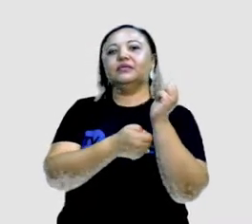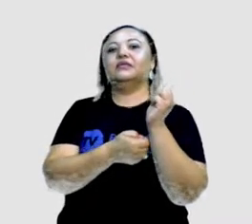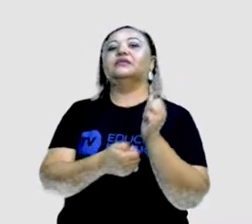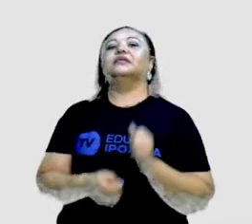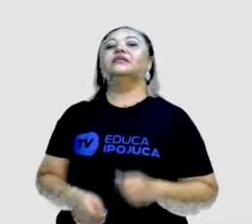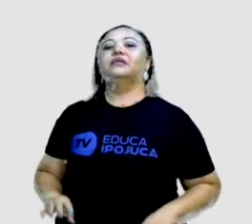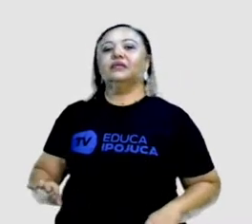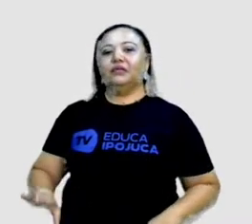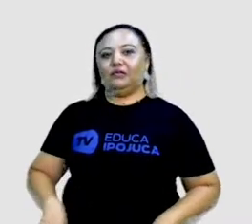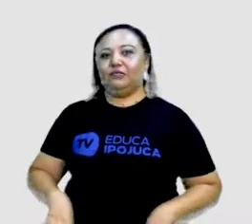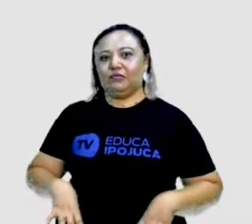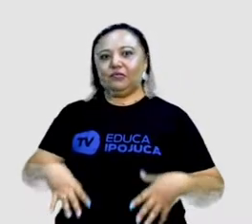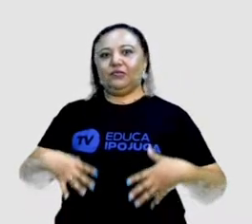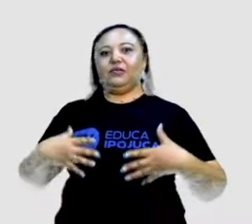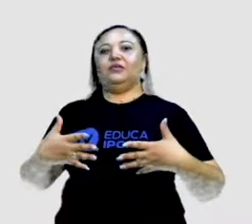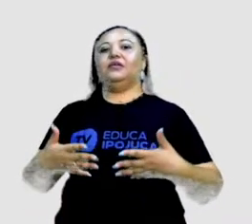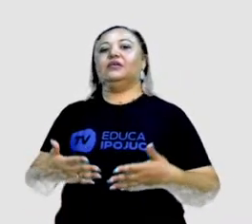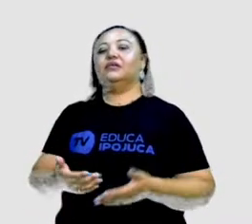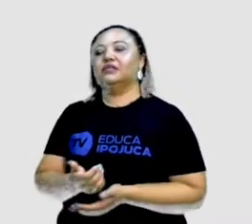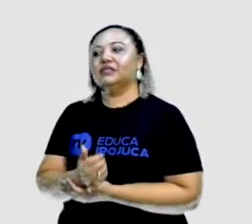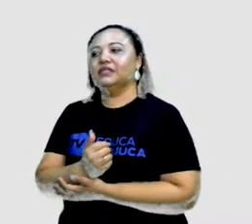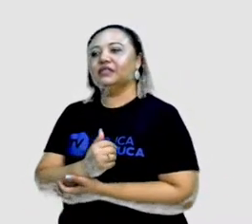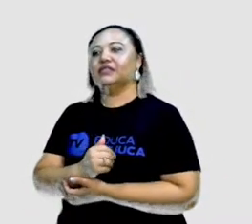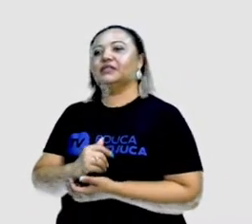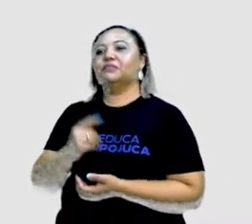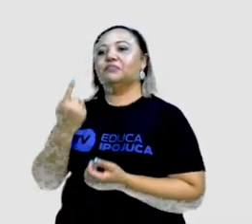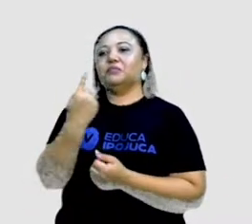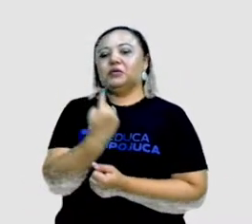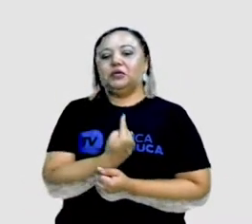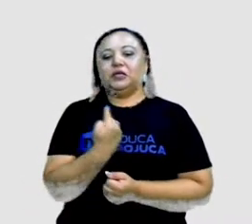eu tomei coragem de me sentar ao seu lado, bem